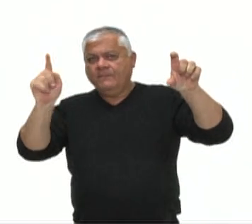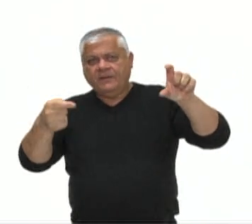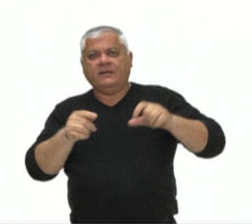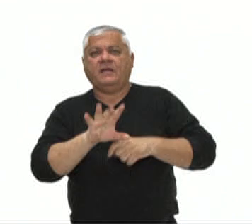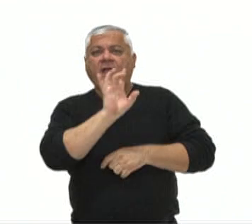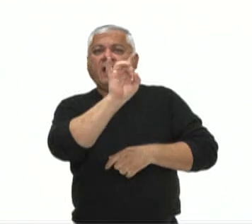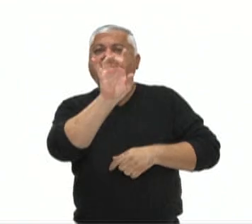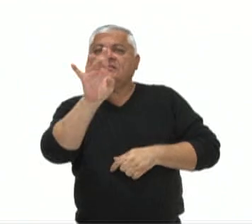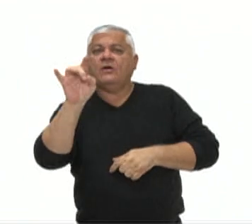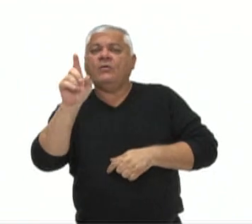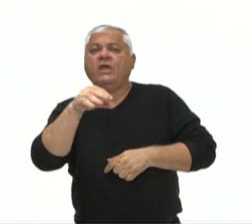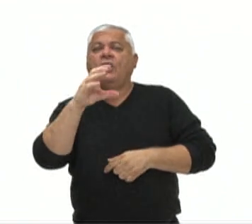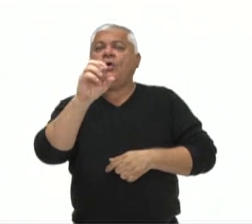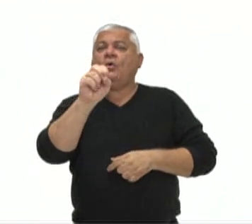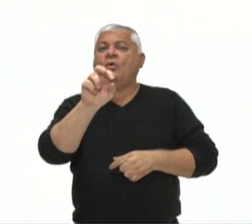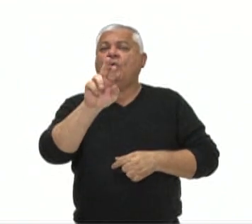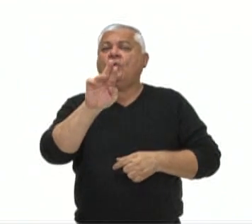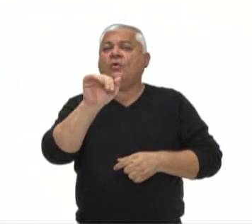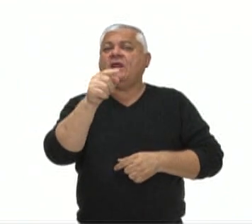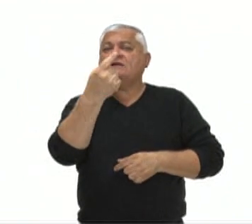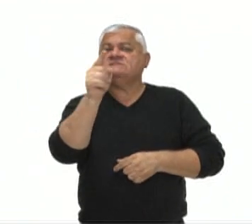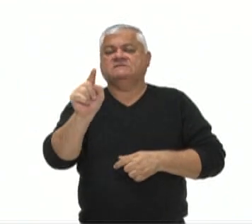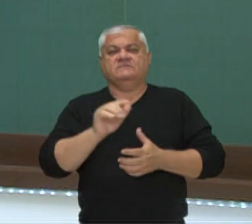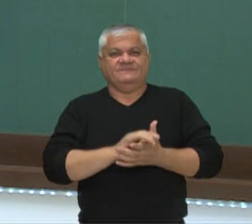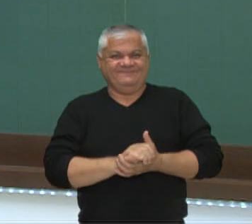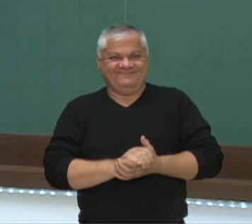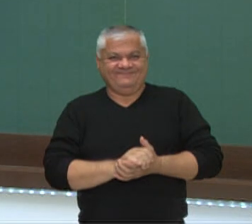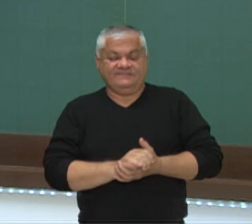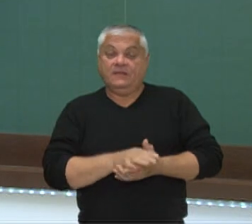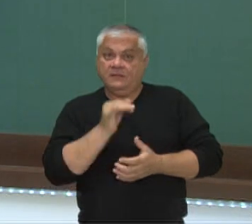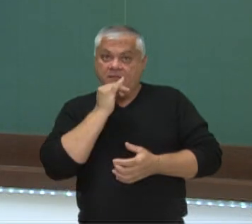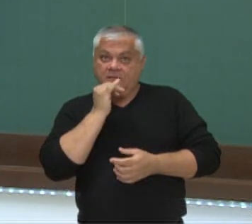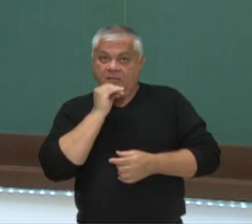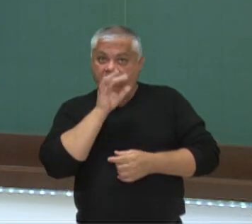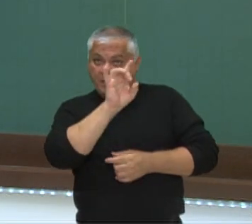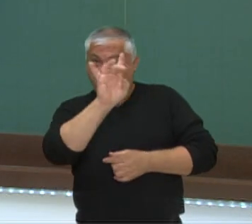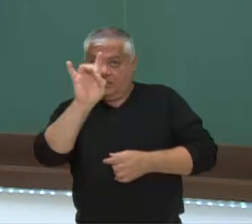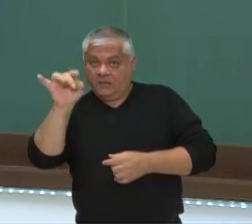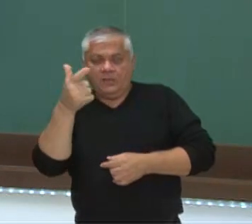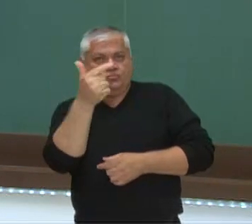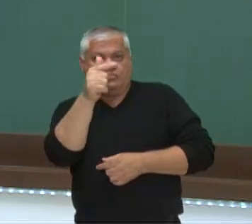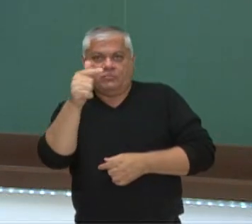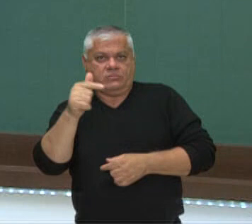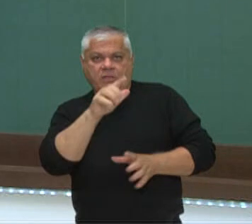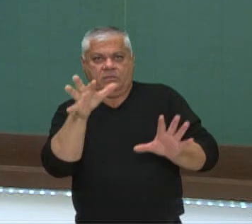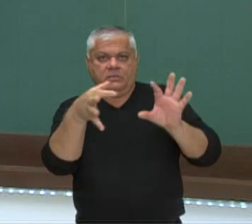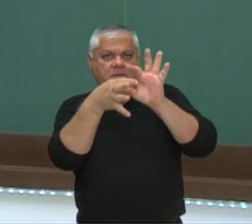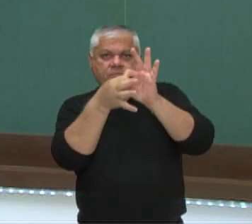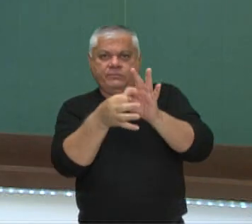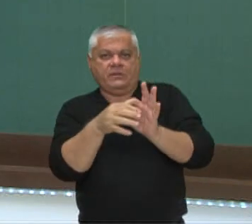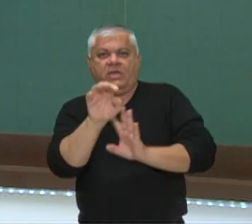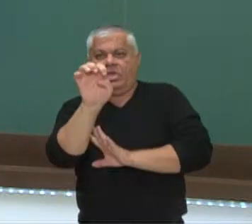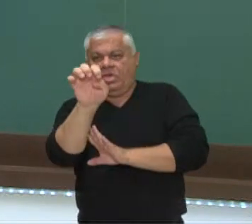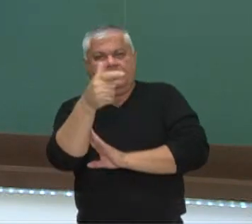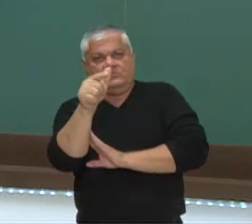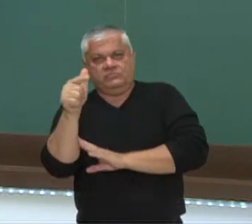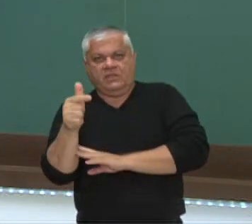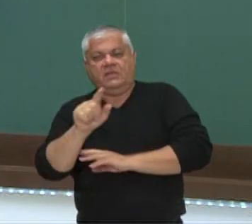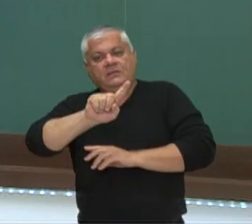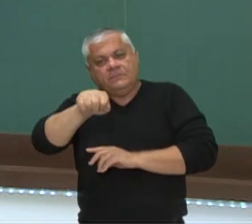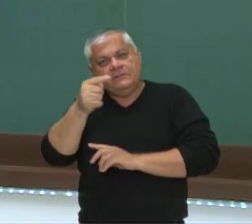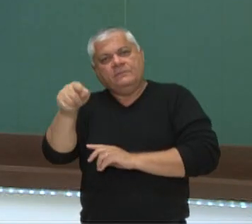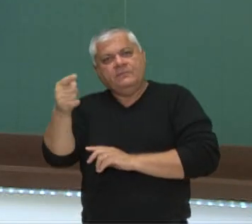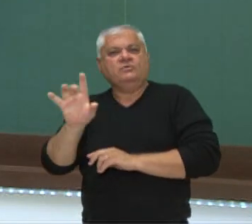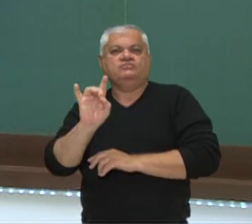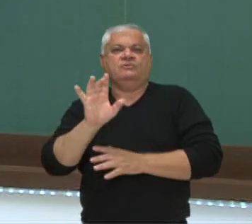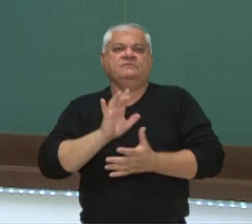são orações coordenadas assindéticas, pois elas não têm um elemento conectivo, não tem uma conjunção.